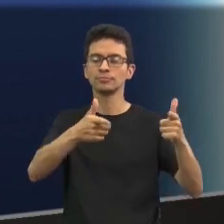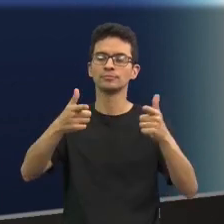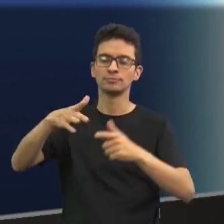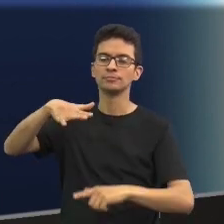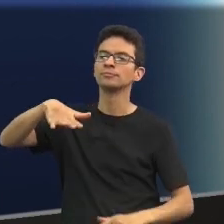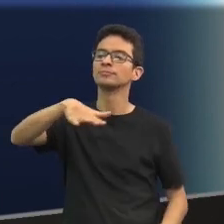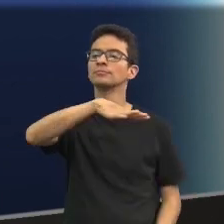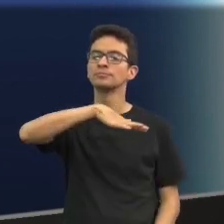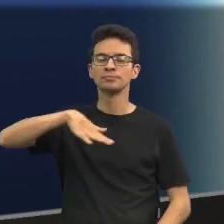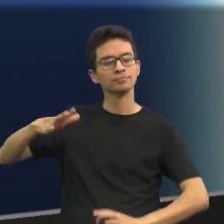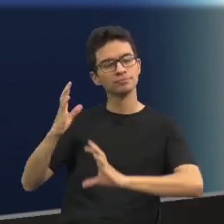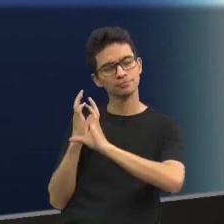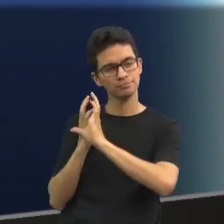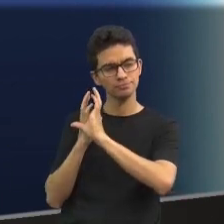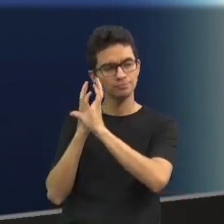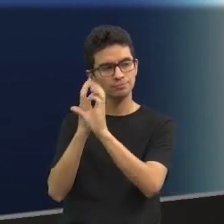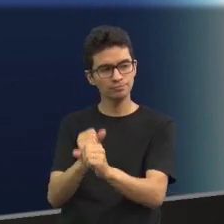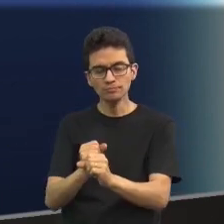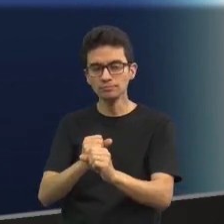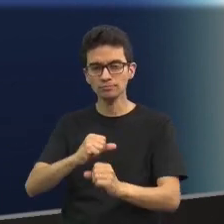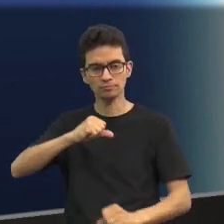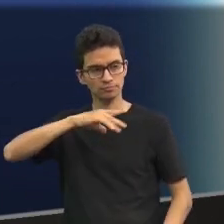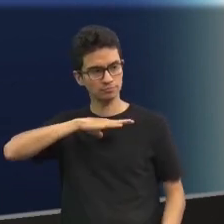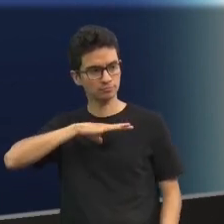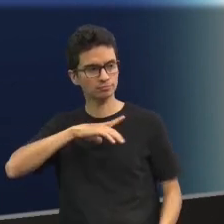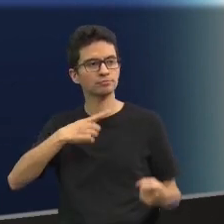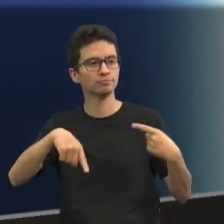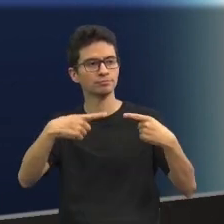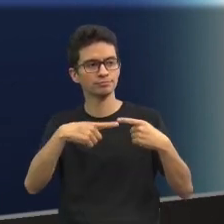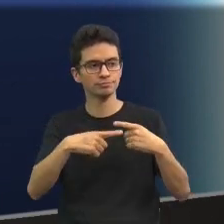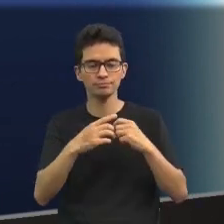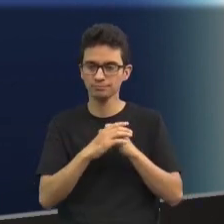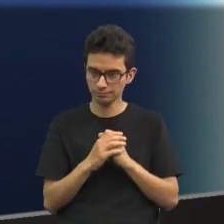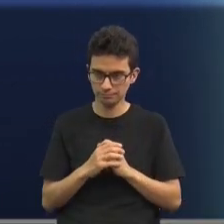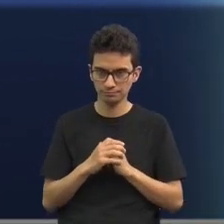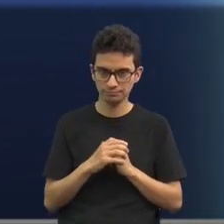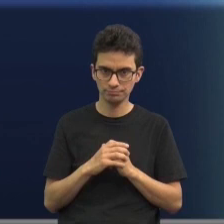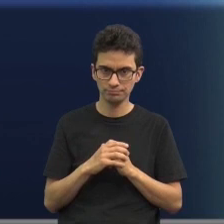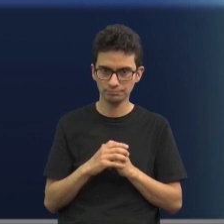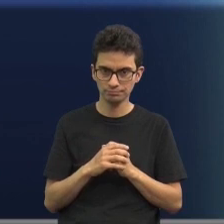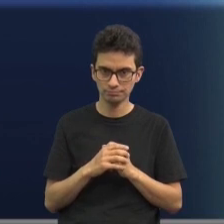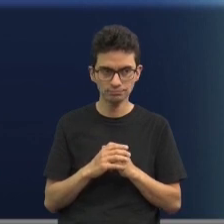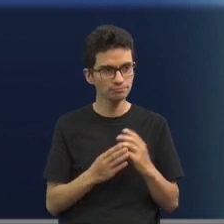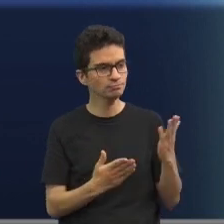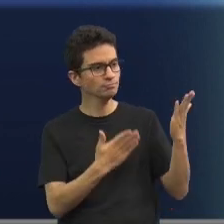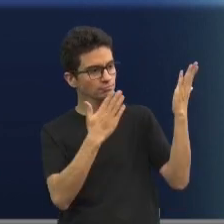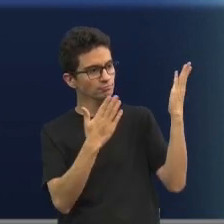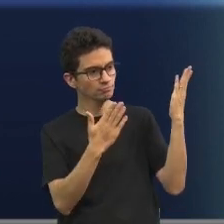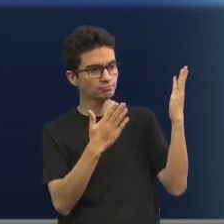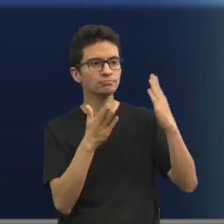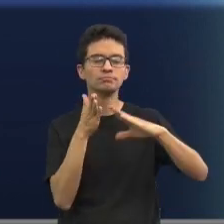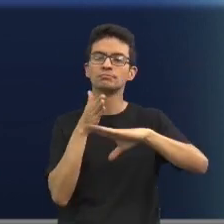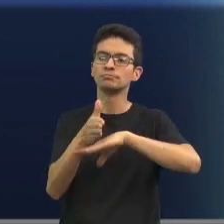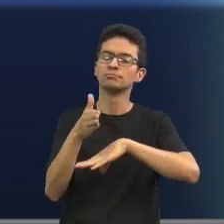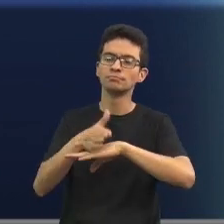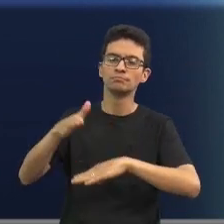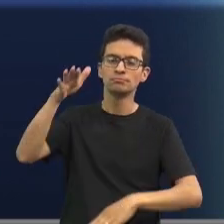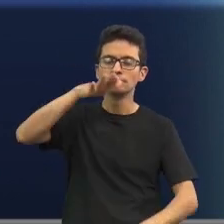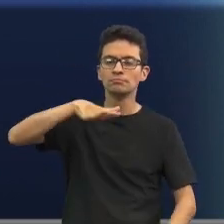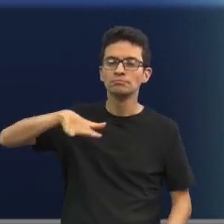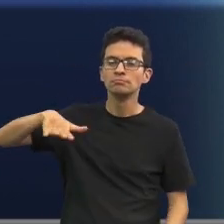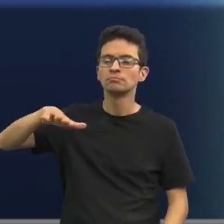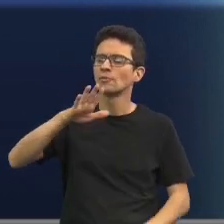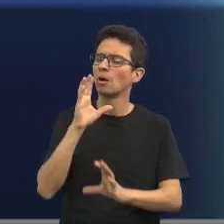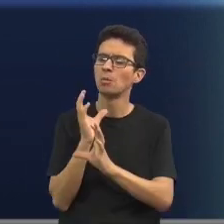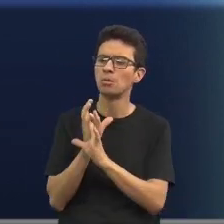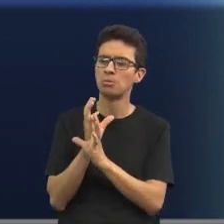população total da cidade é vejam a participação das populações dessas regiões na população